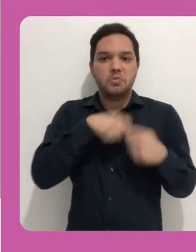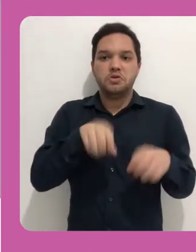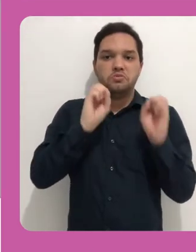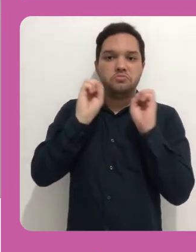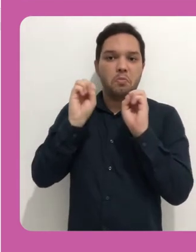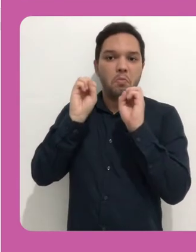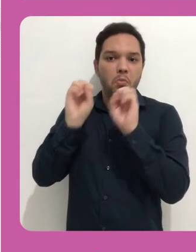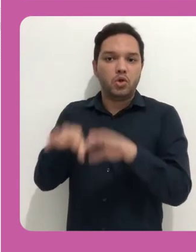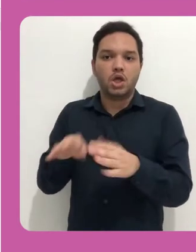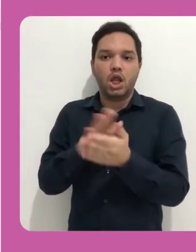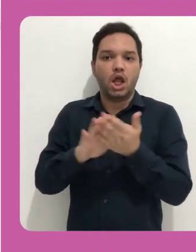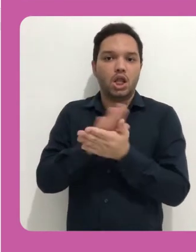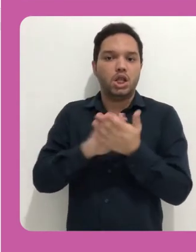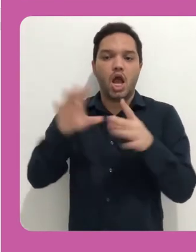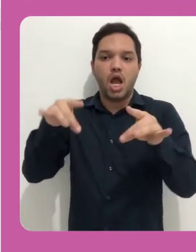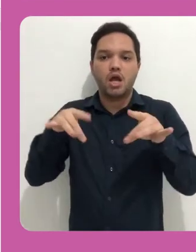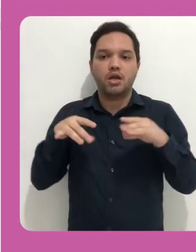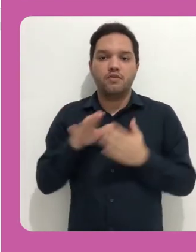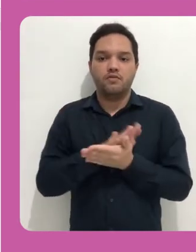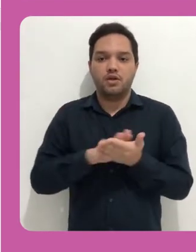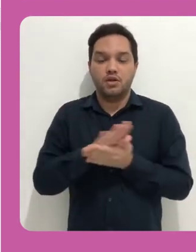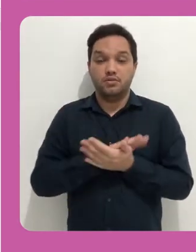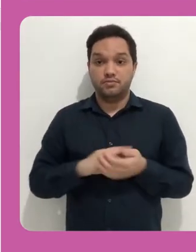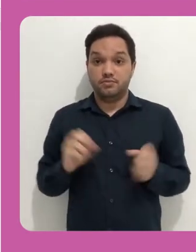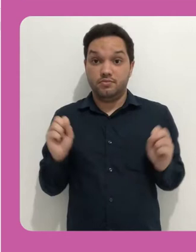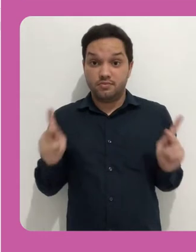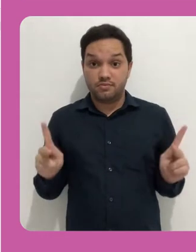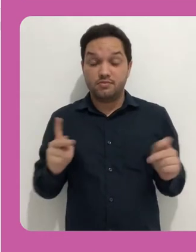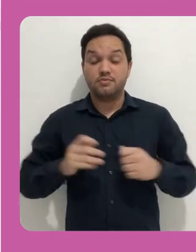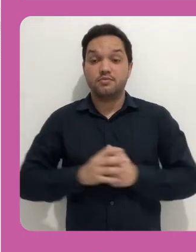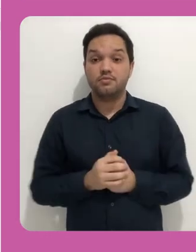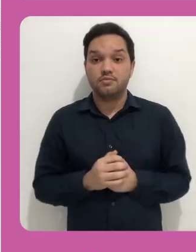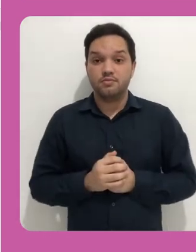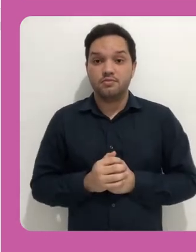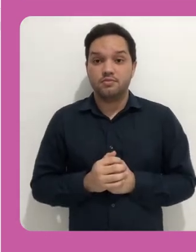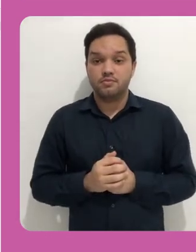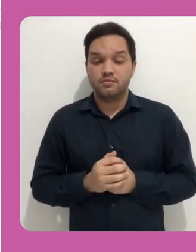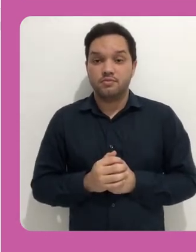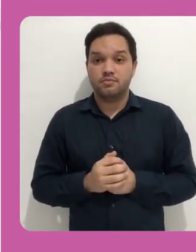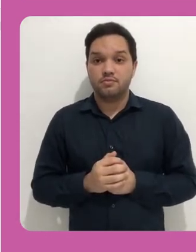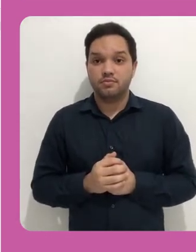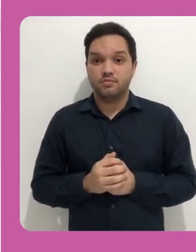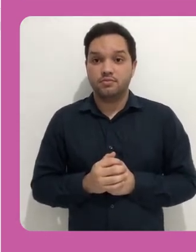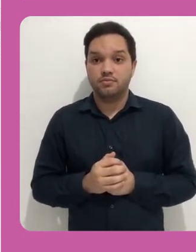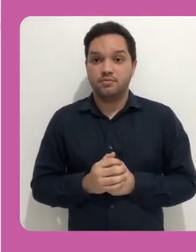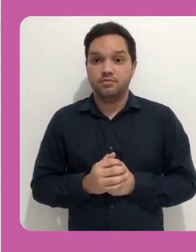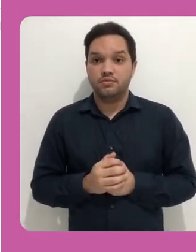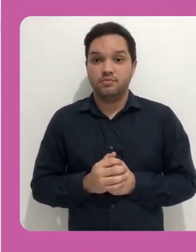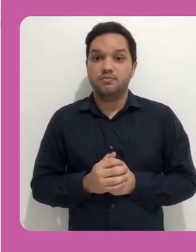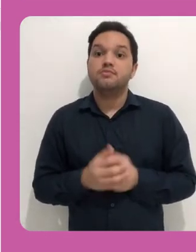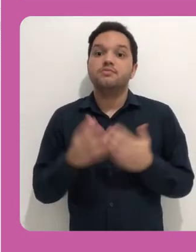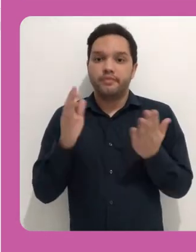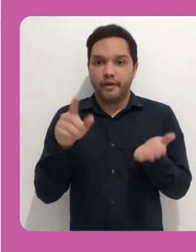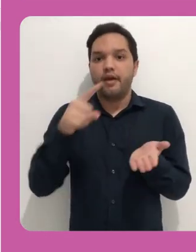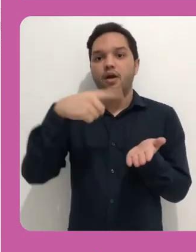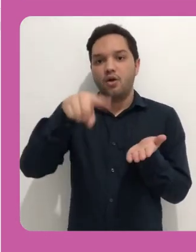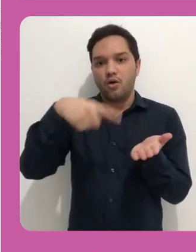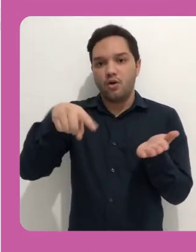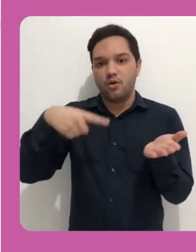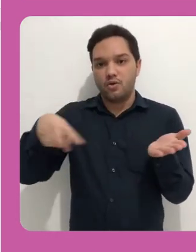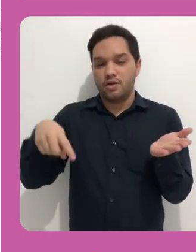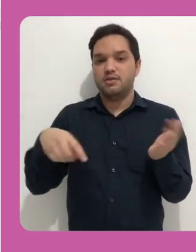Ok? Então, essa é correção de atividade offline. Então, o aluno fez a prova, eu lancei uma